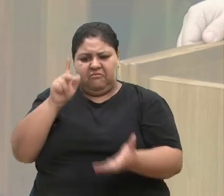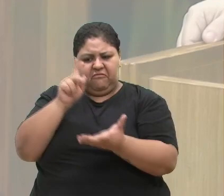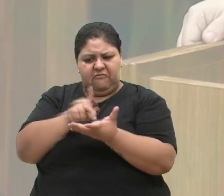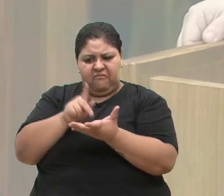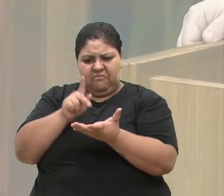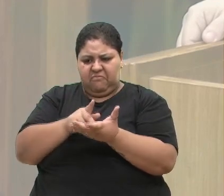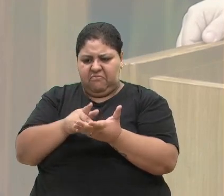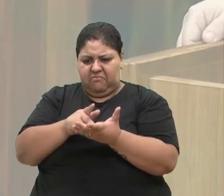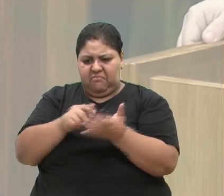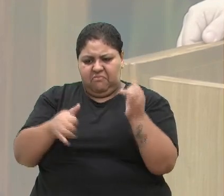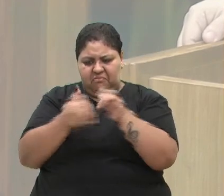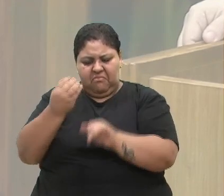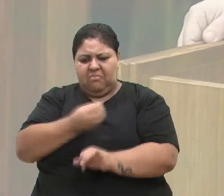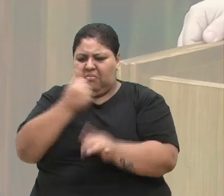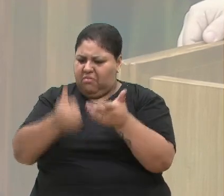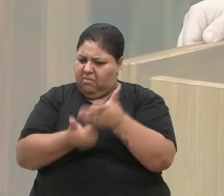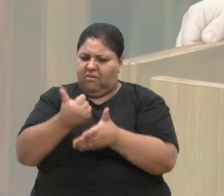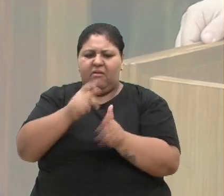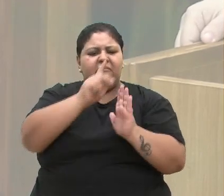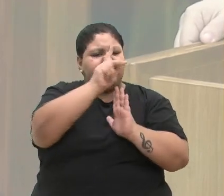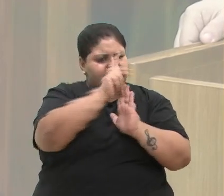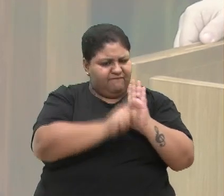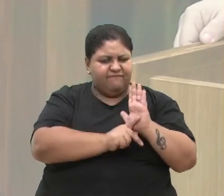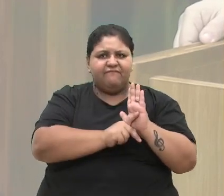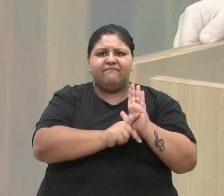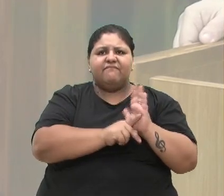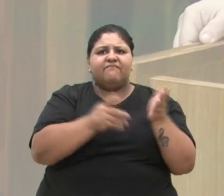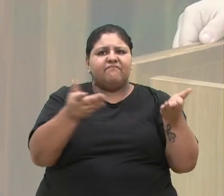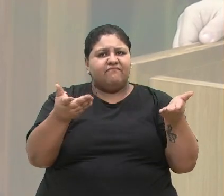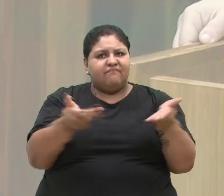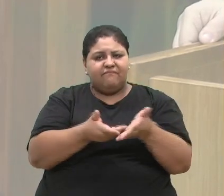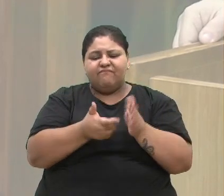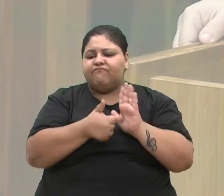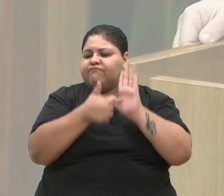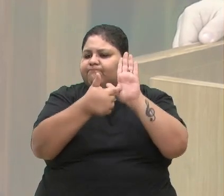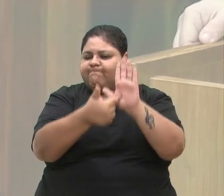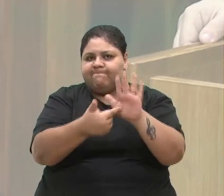melhor forma possível. Este projeto já é mais um desse que mostra.